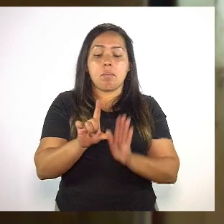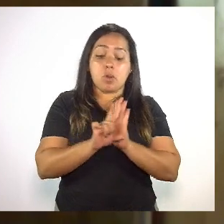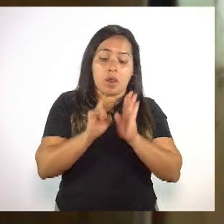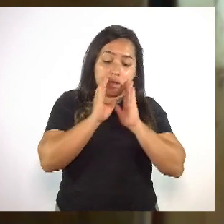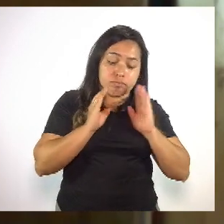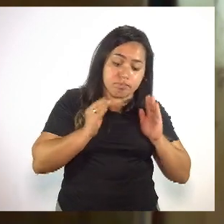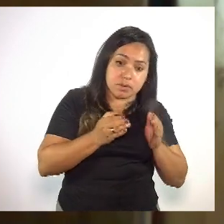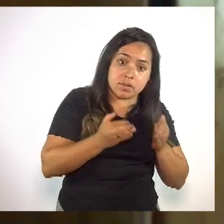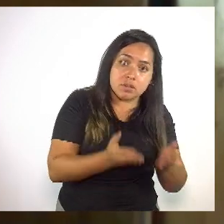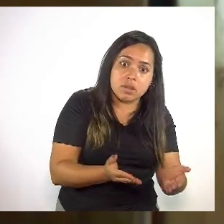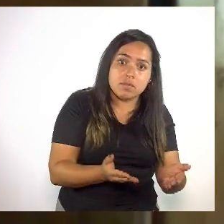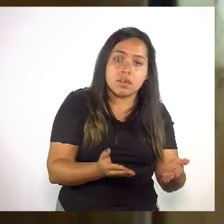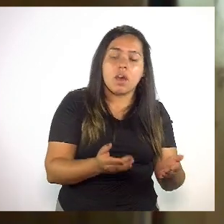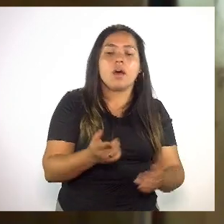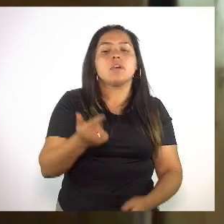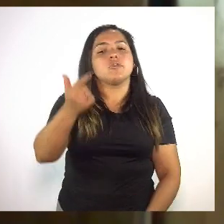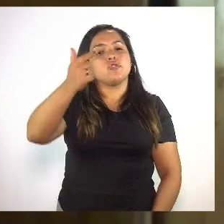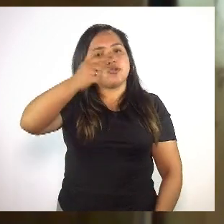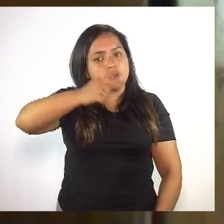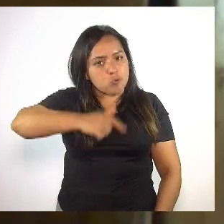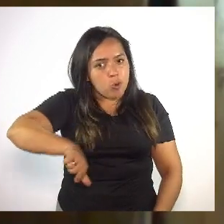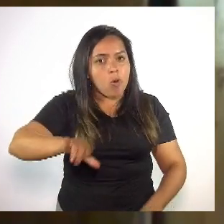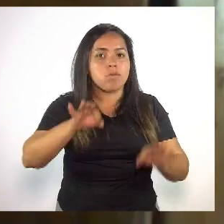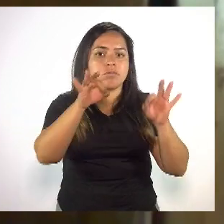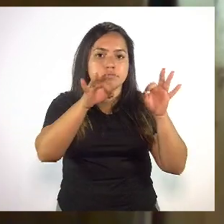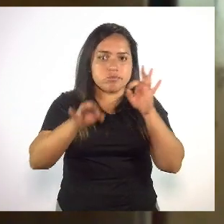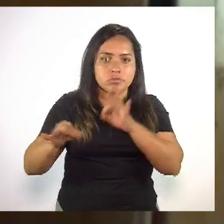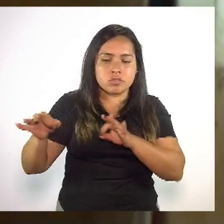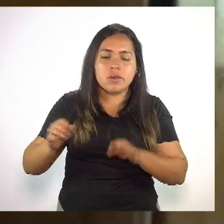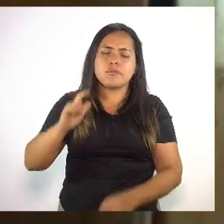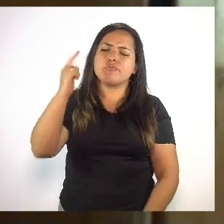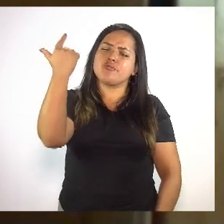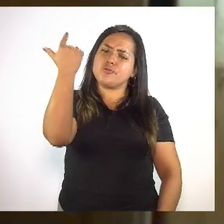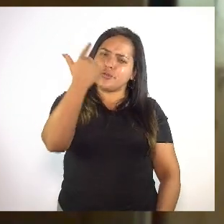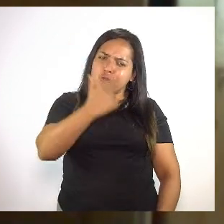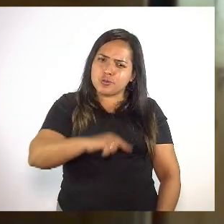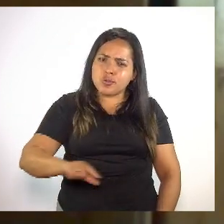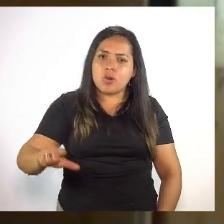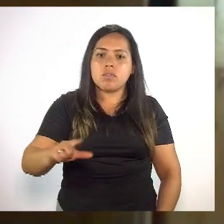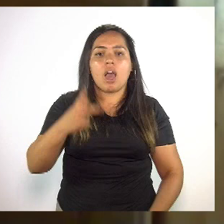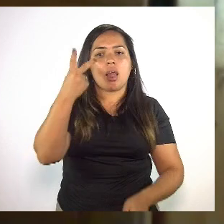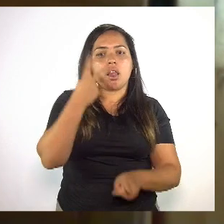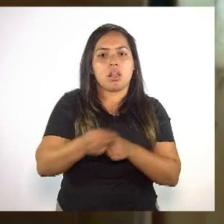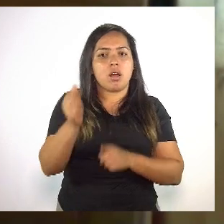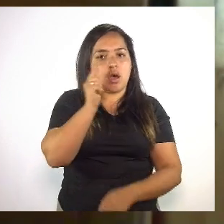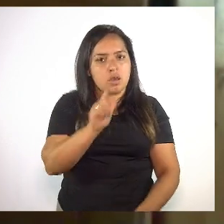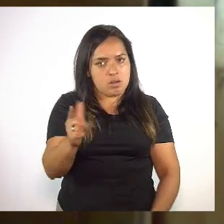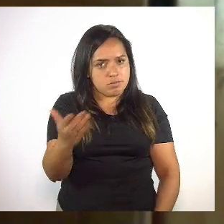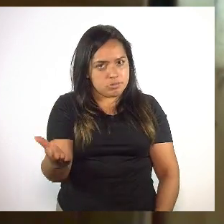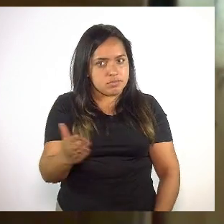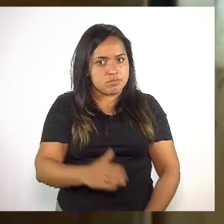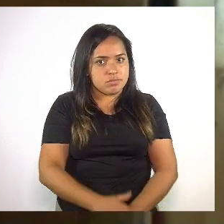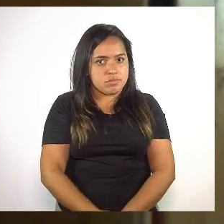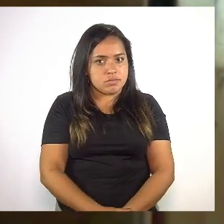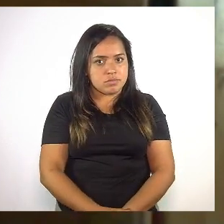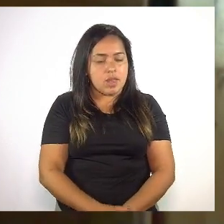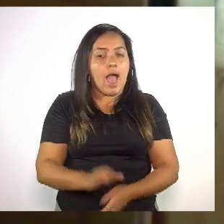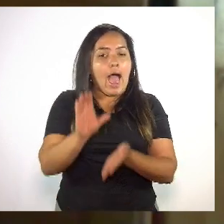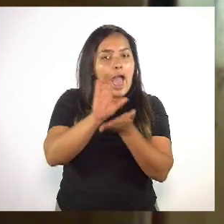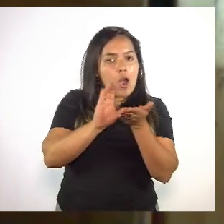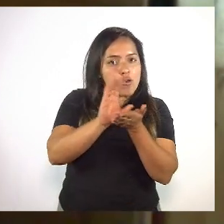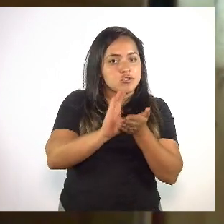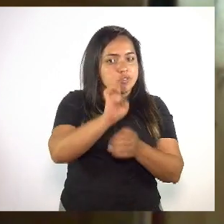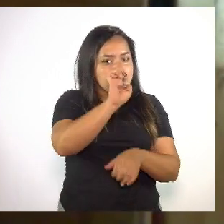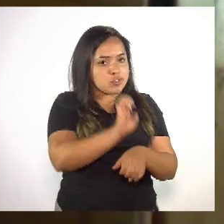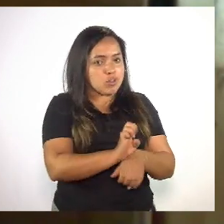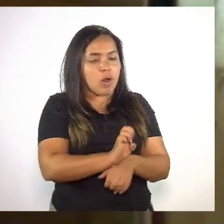específica. Fomos novamente à Justiça e novamente ganhamos. A Constituição